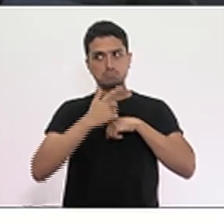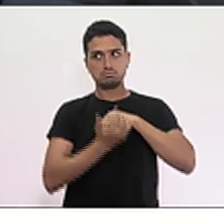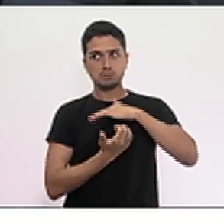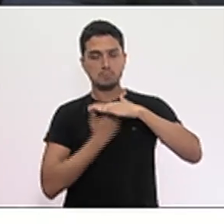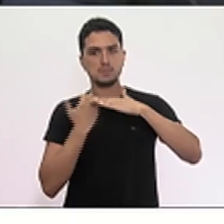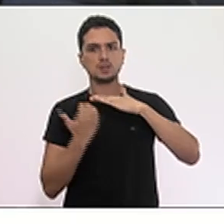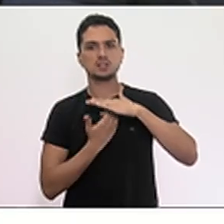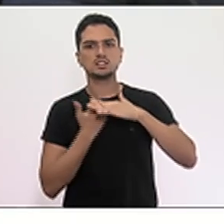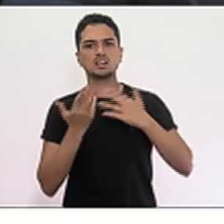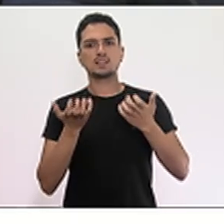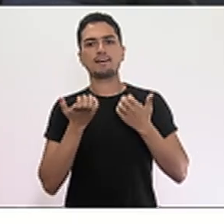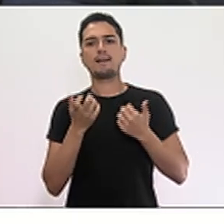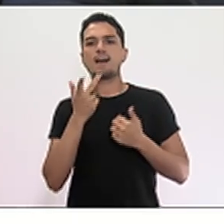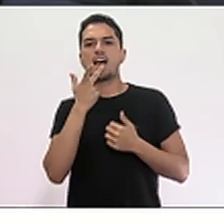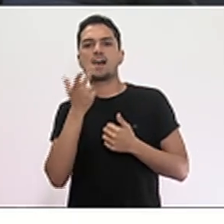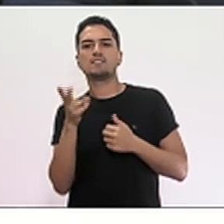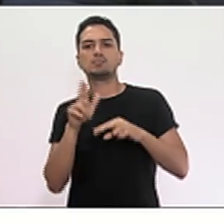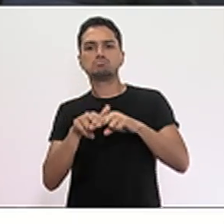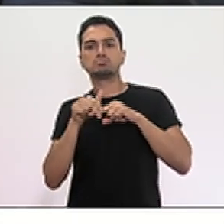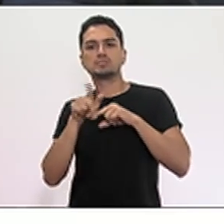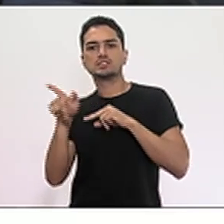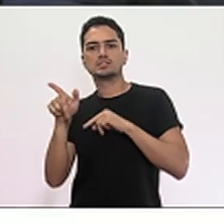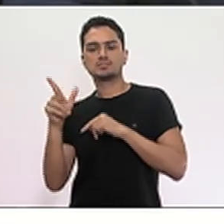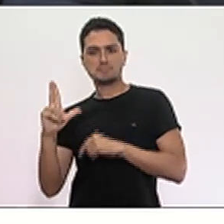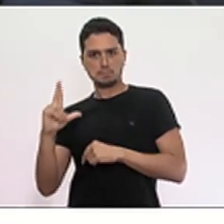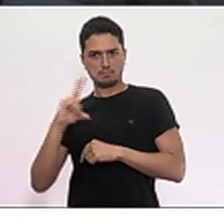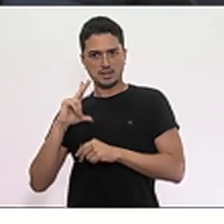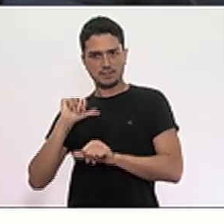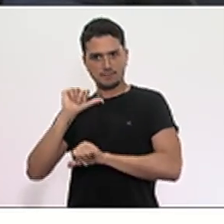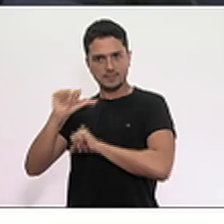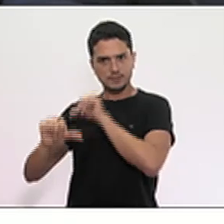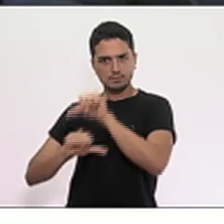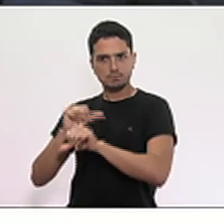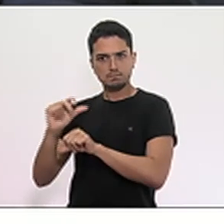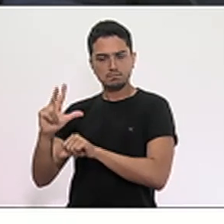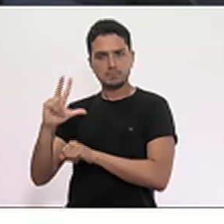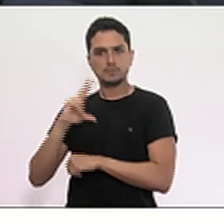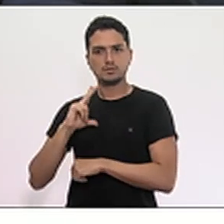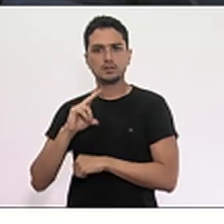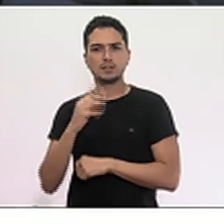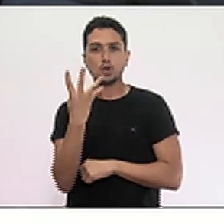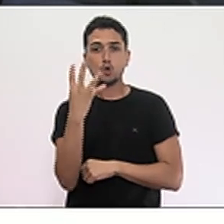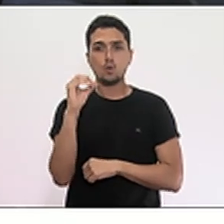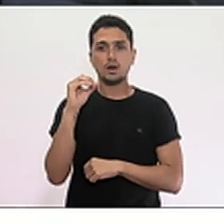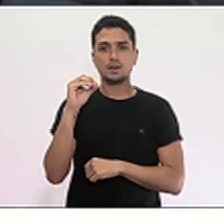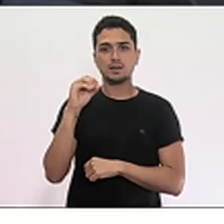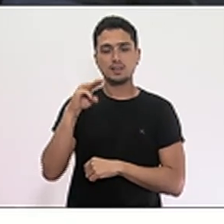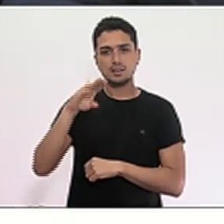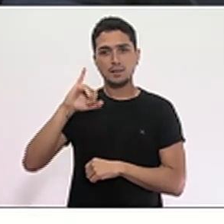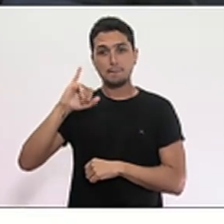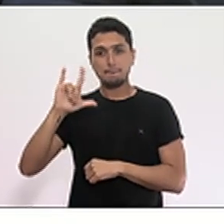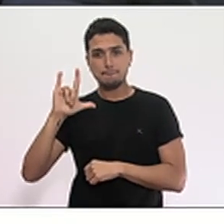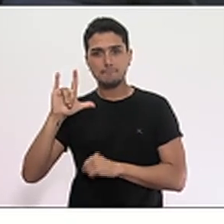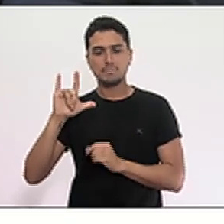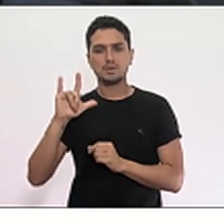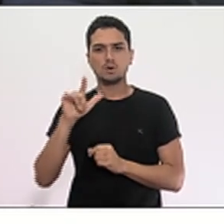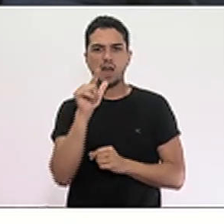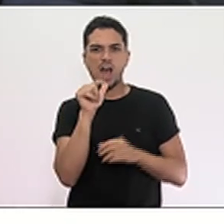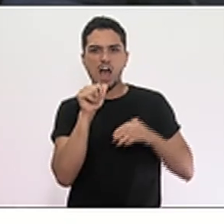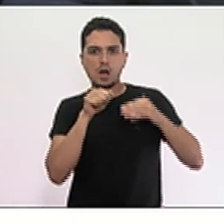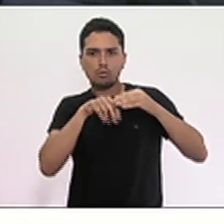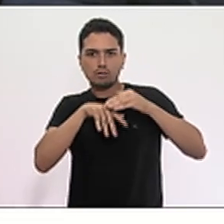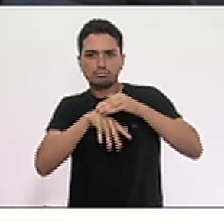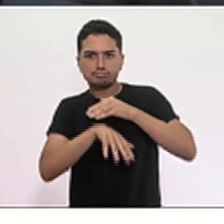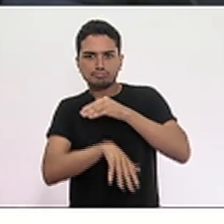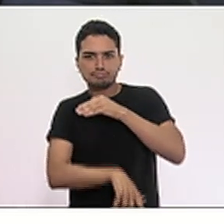a privatização. Que hoje a gente vê 40 mil vazamentos, uma empresa que ficou parada há 8